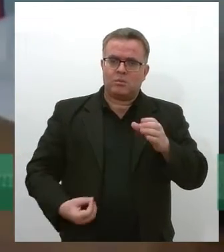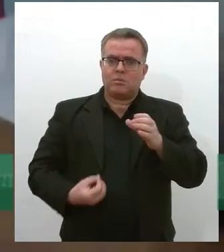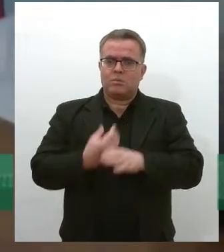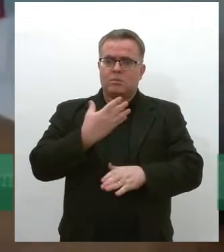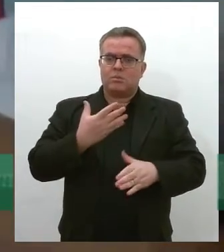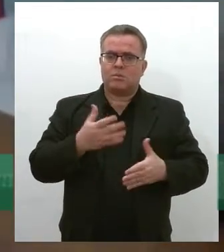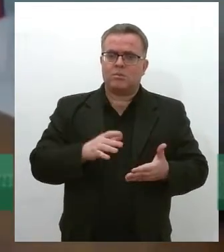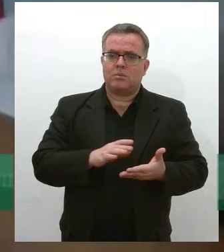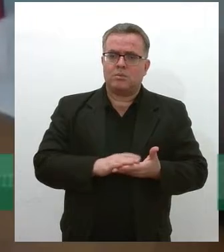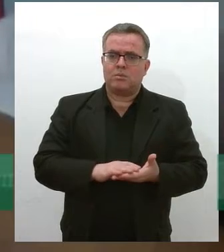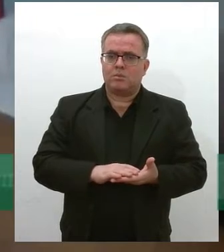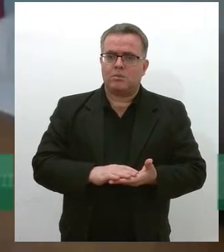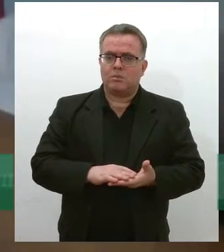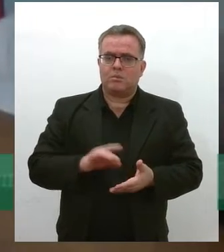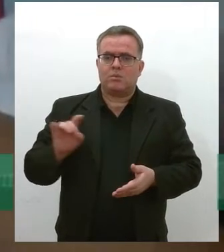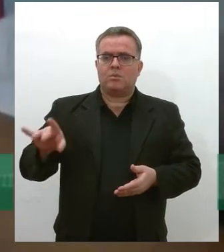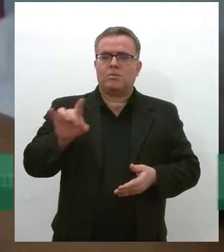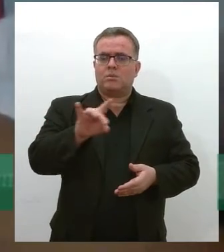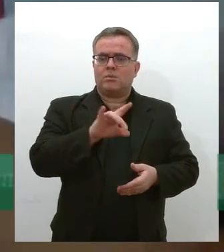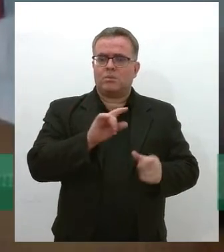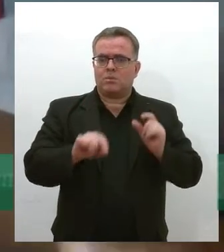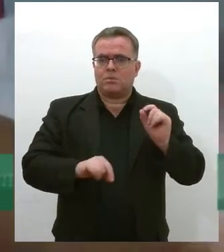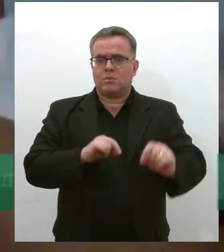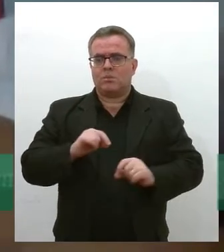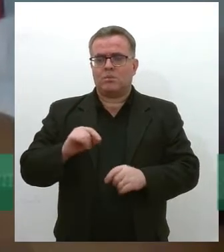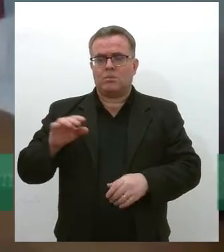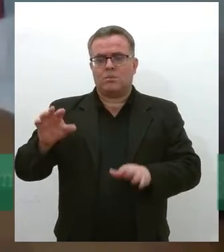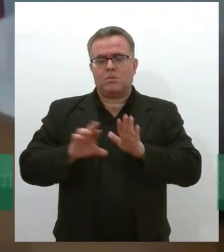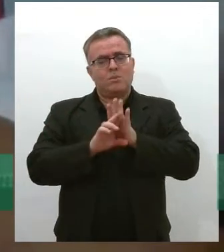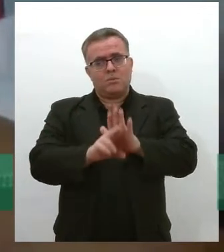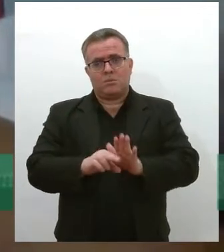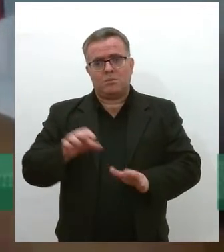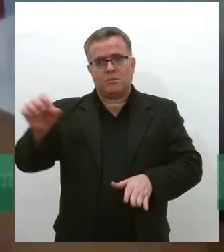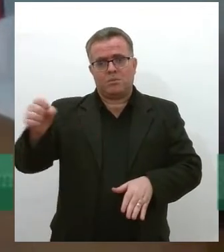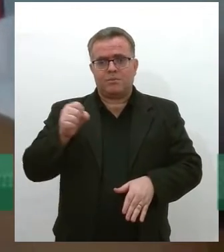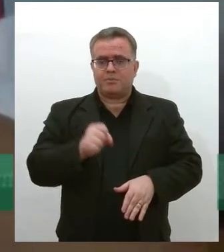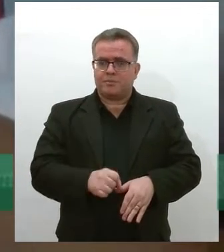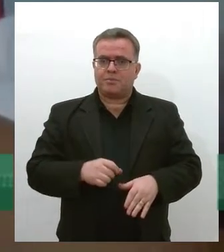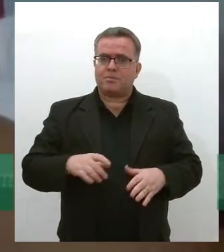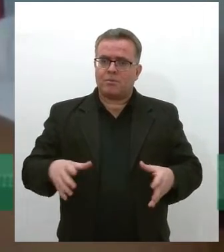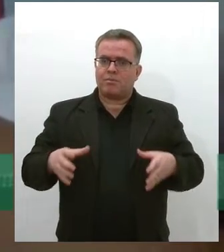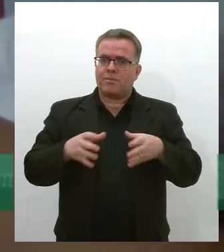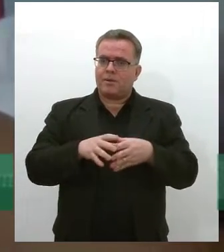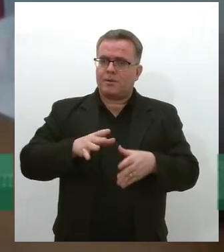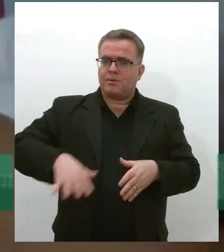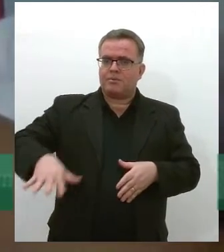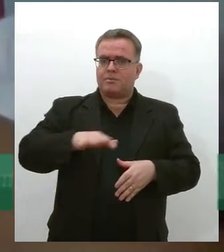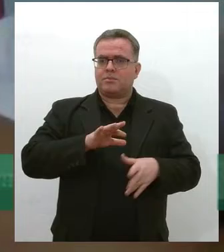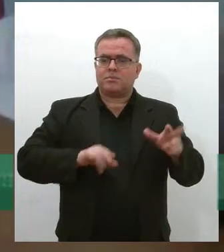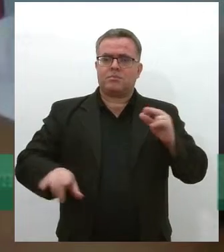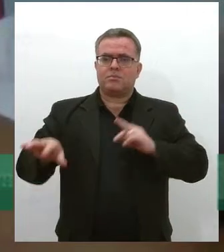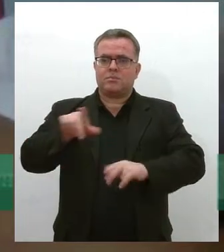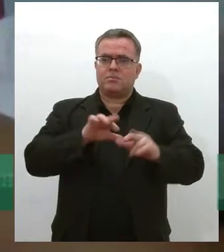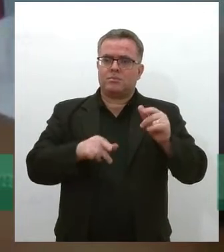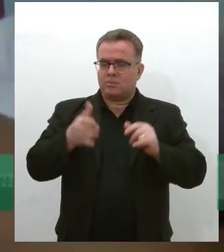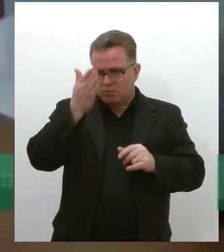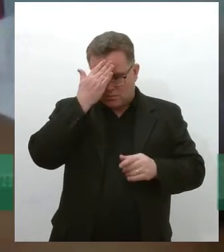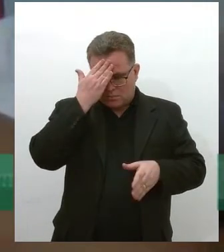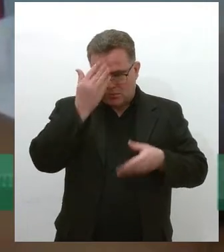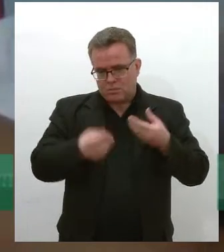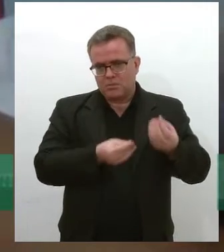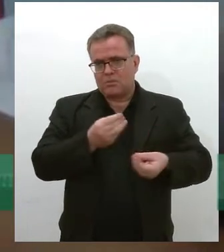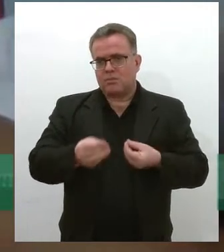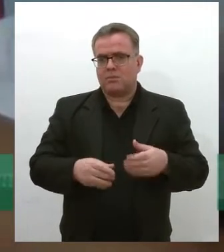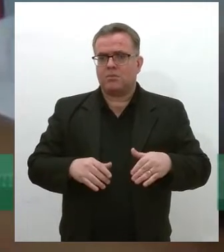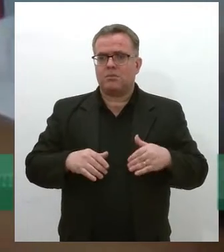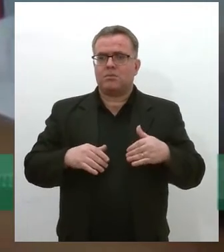cada região, obviamente, vai ter que mandar o seu representante e as regiões vão entender isso de forma diferenciadas. Aqui no que a gente chama Capitanias do